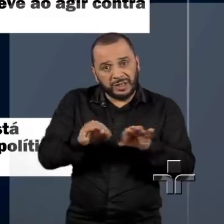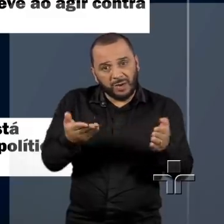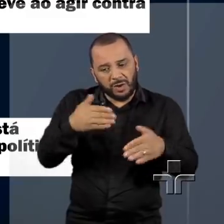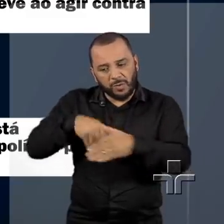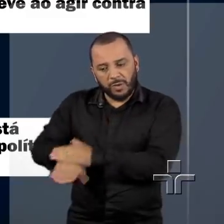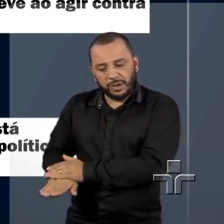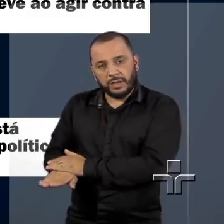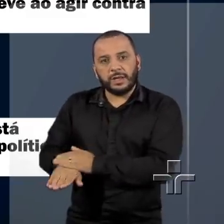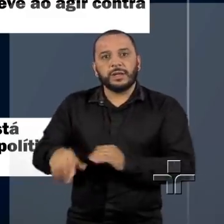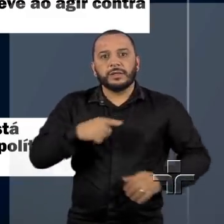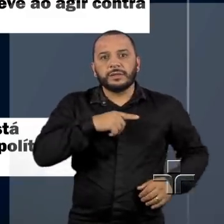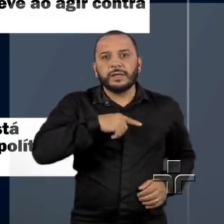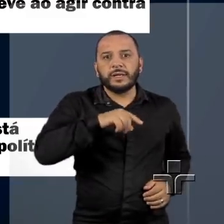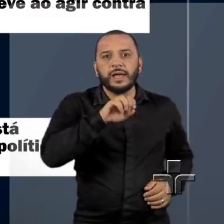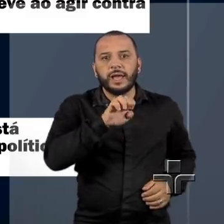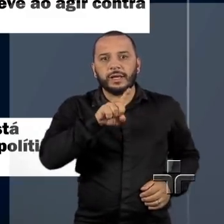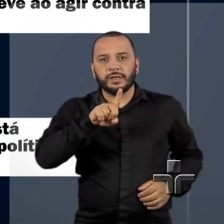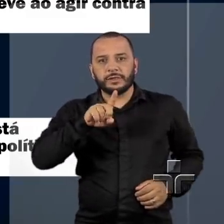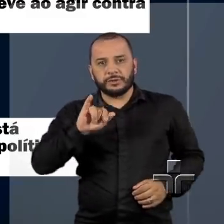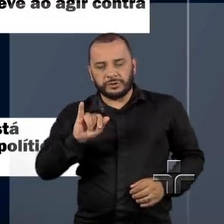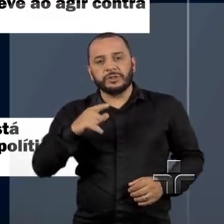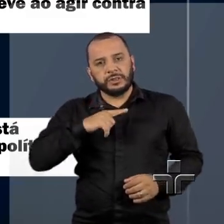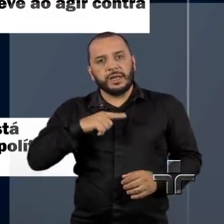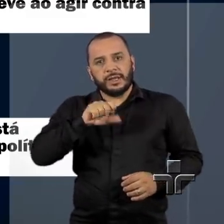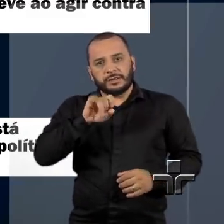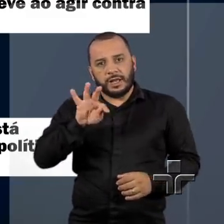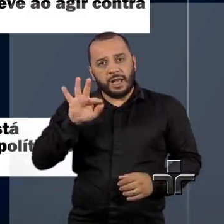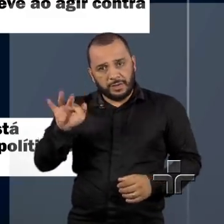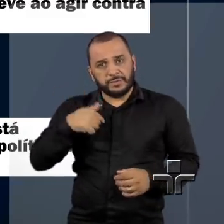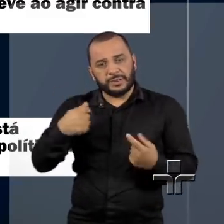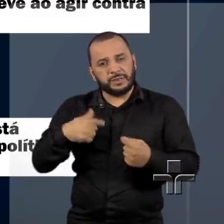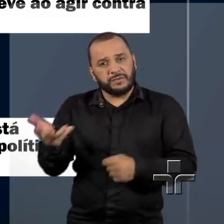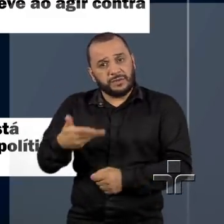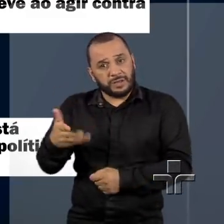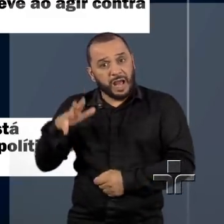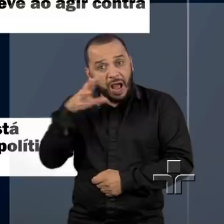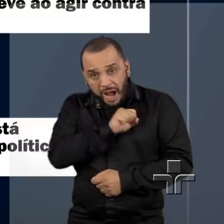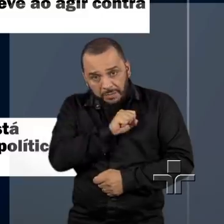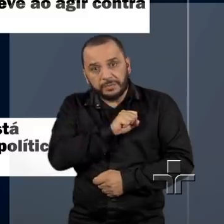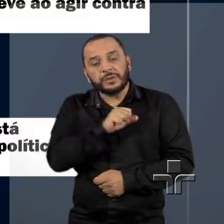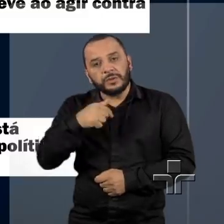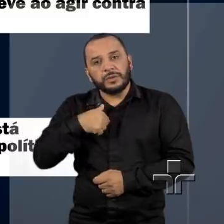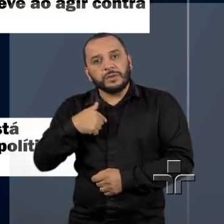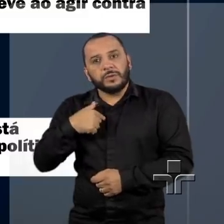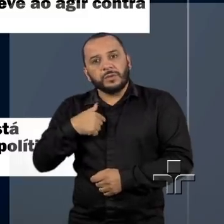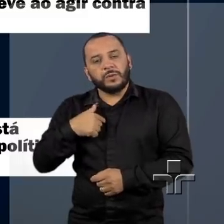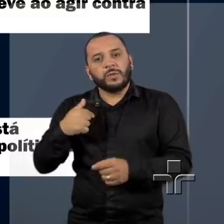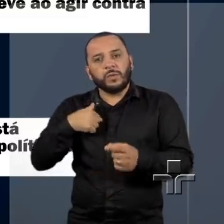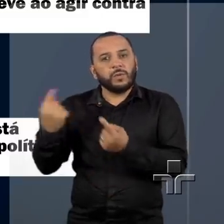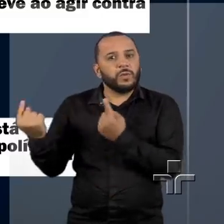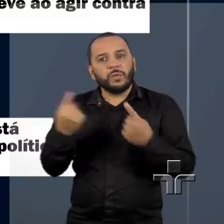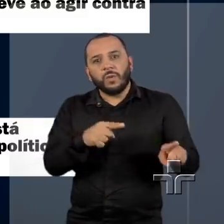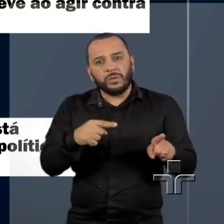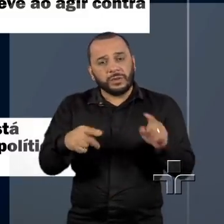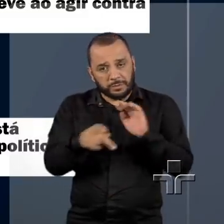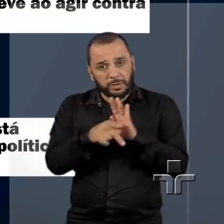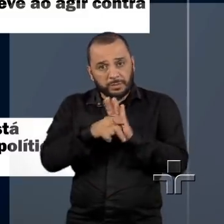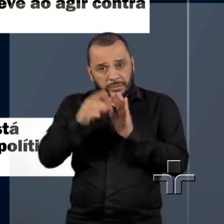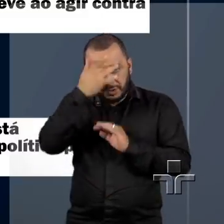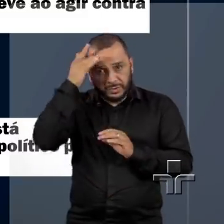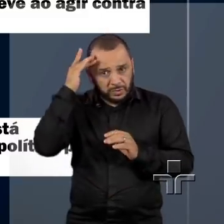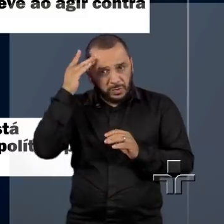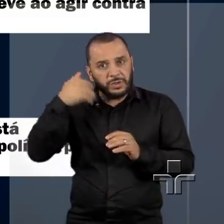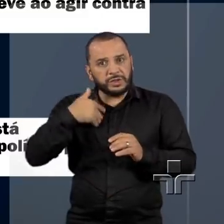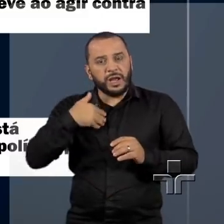STF tivesse com os políticos, com foro, a mesma rapidez que teve ao agir contra quem o atacou com fake news. E a